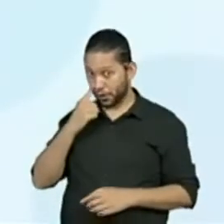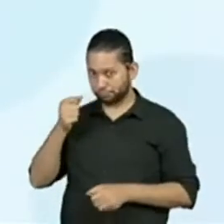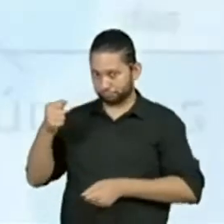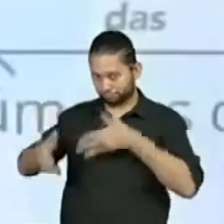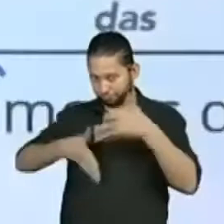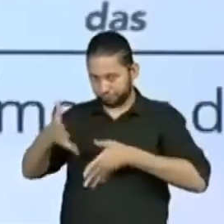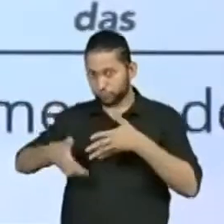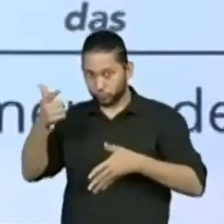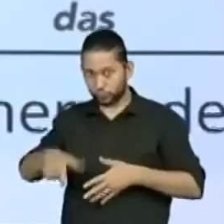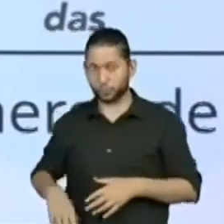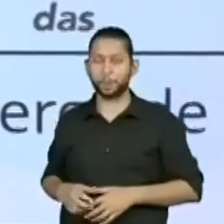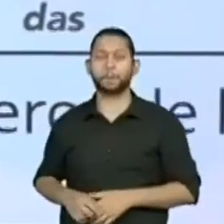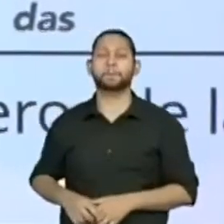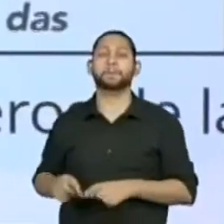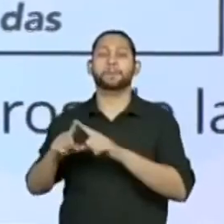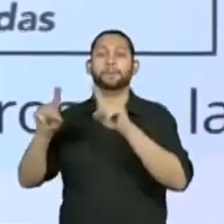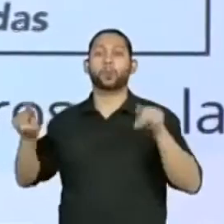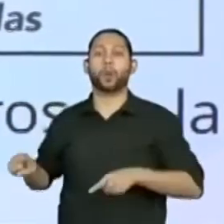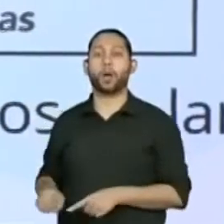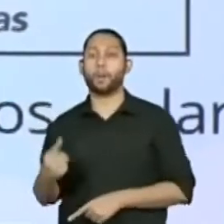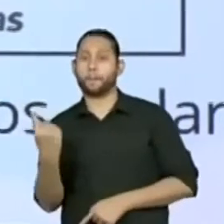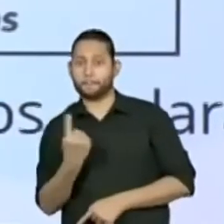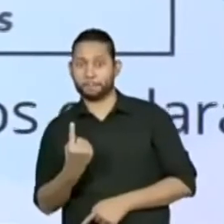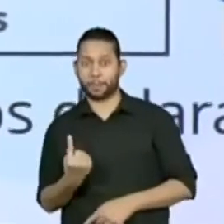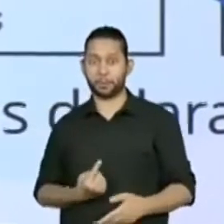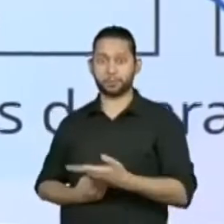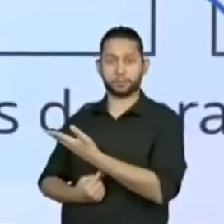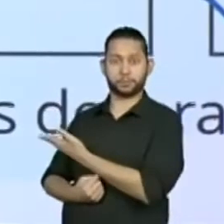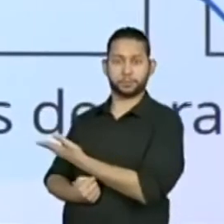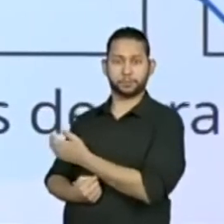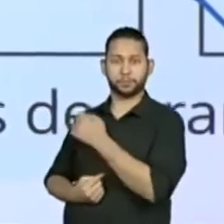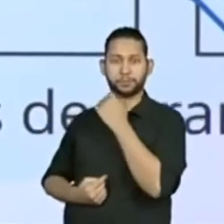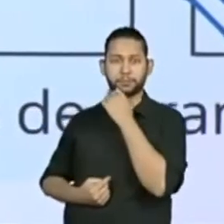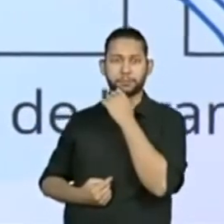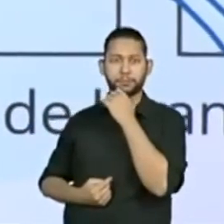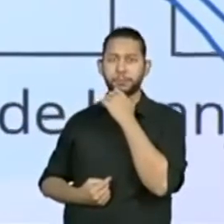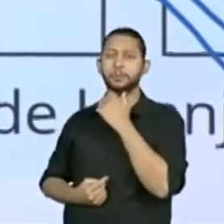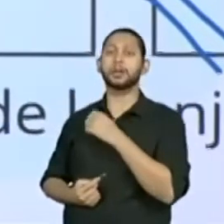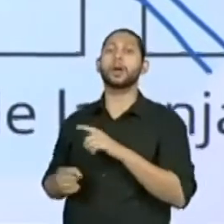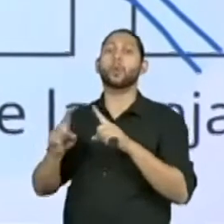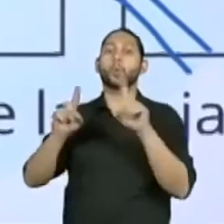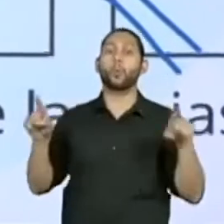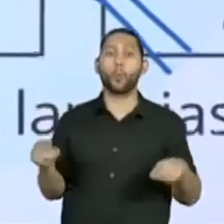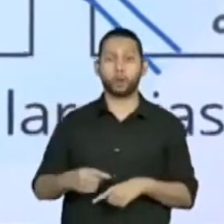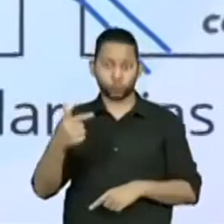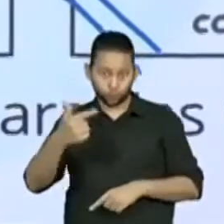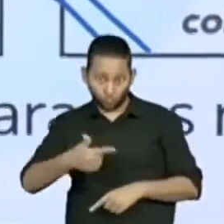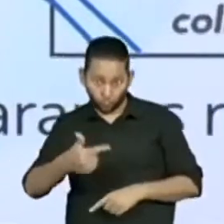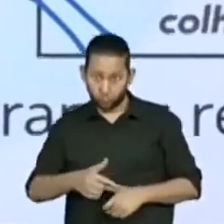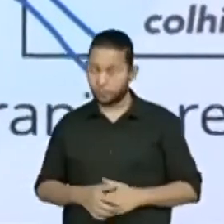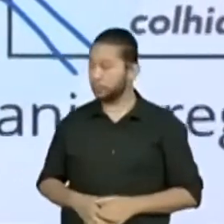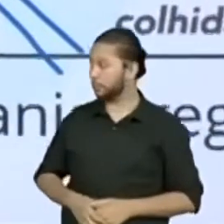para gente. No primeiro... Isso, lá a última anotação, Oráculo.